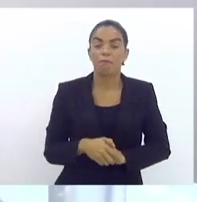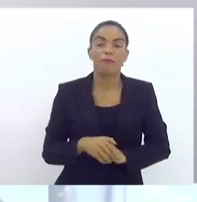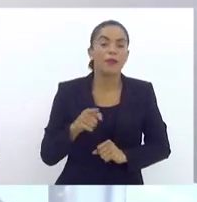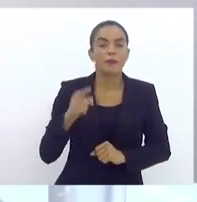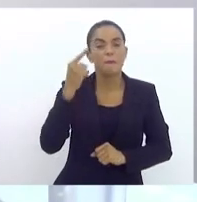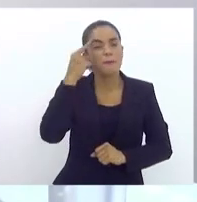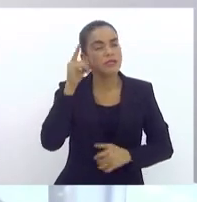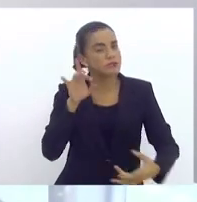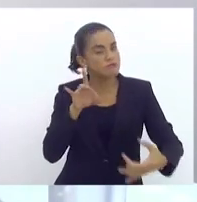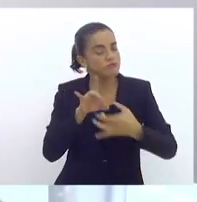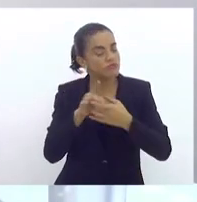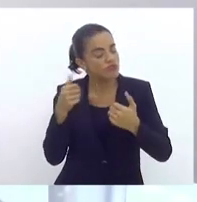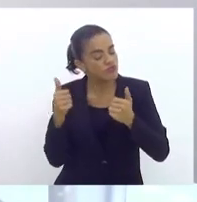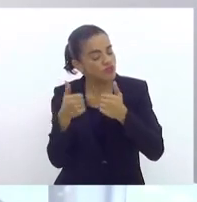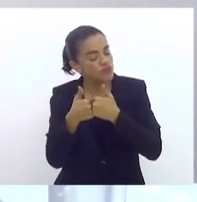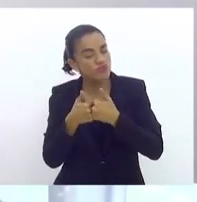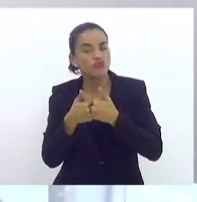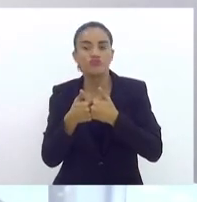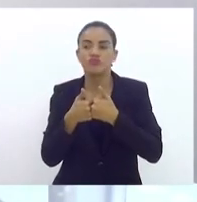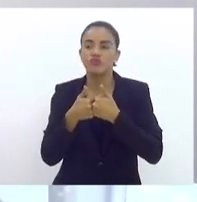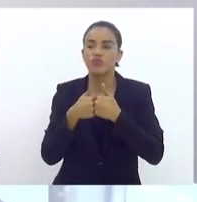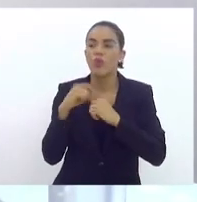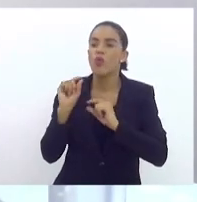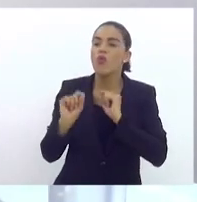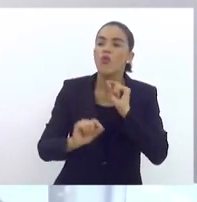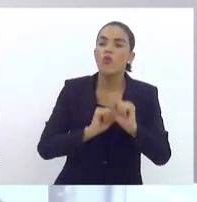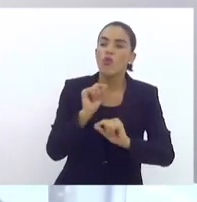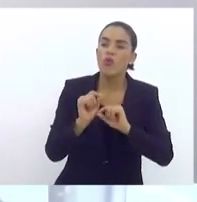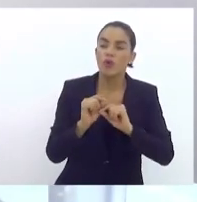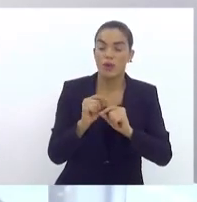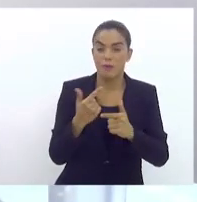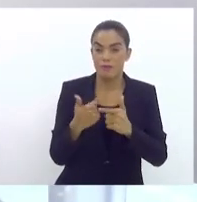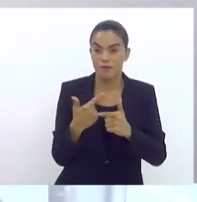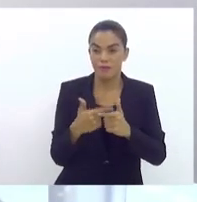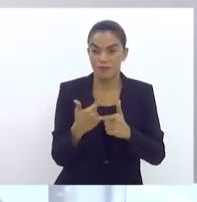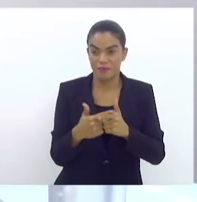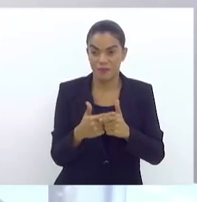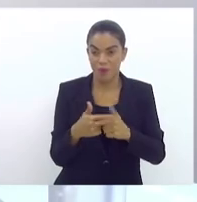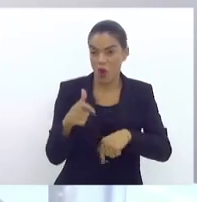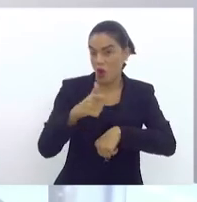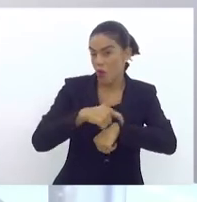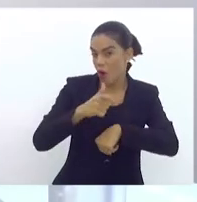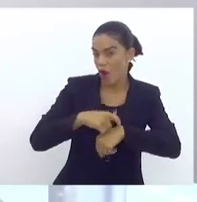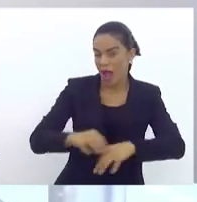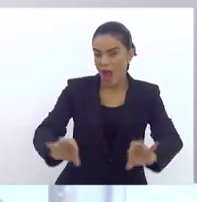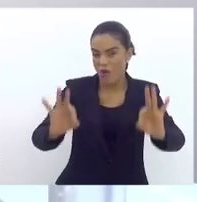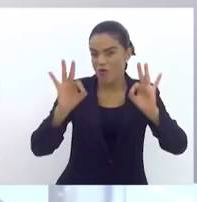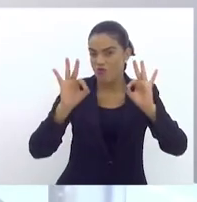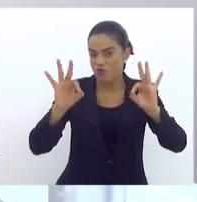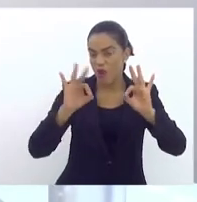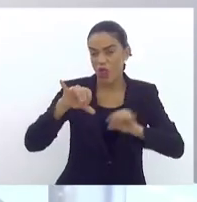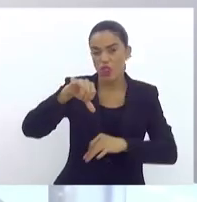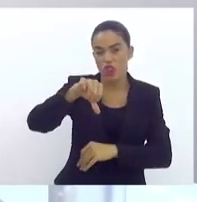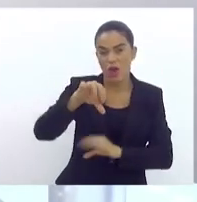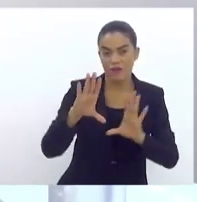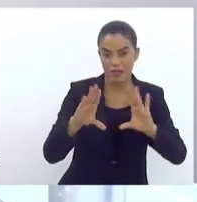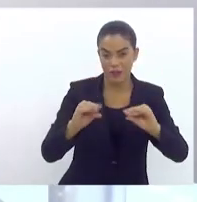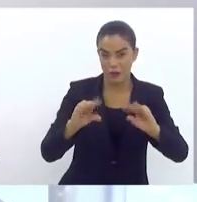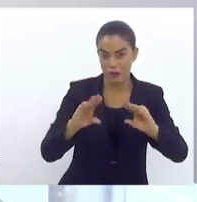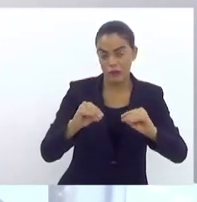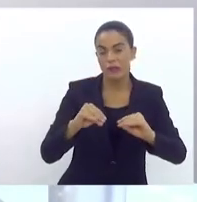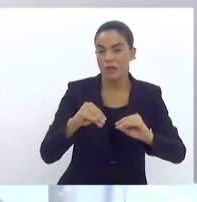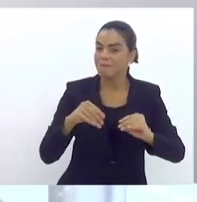pensar algo juntos que a gente possa estar usando ali porque segundos no horário nobre segundos é importante